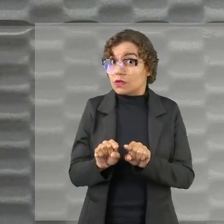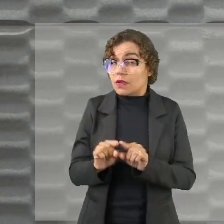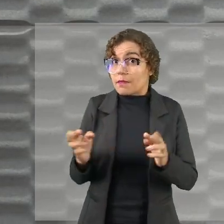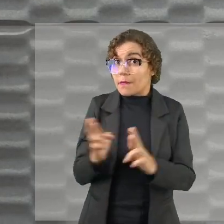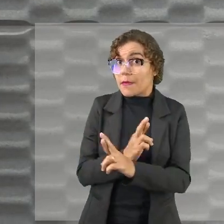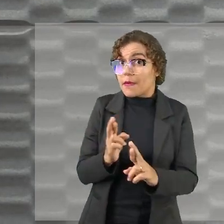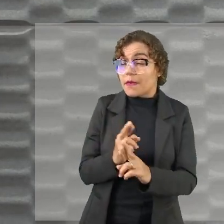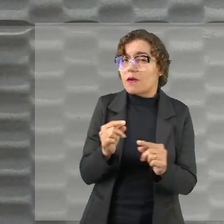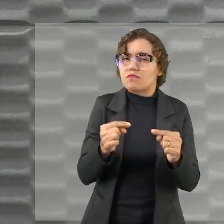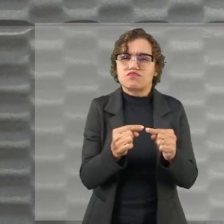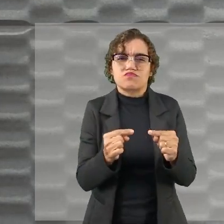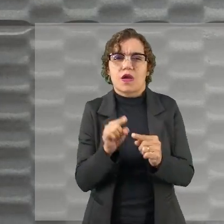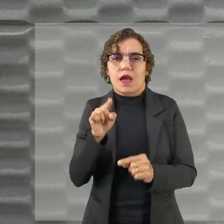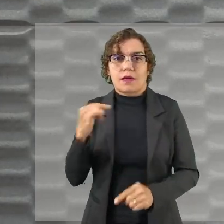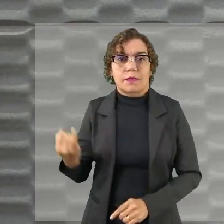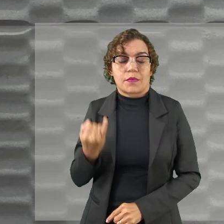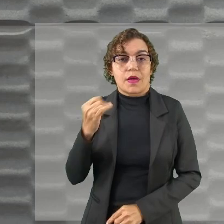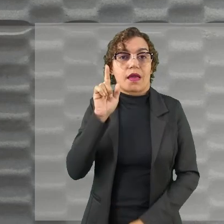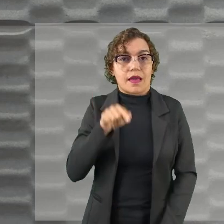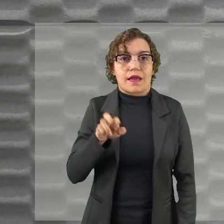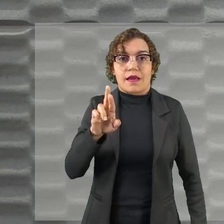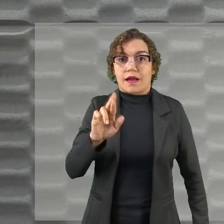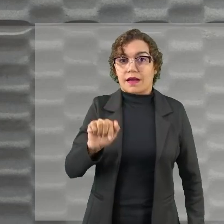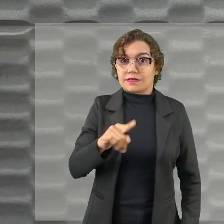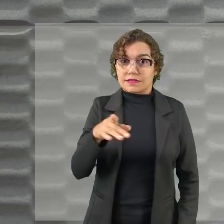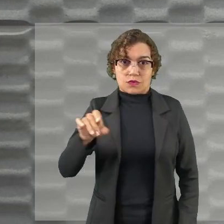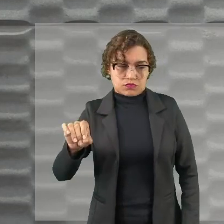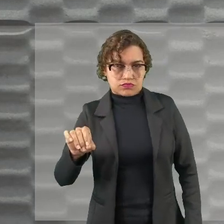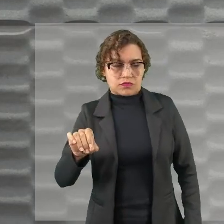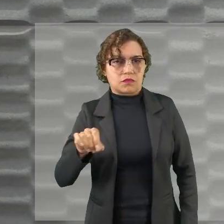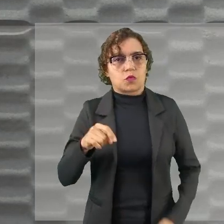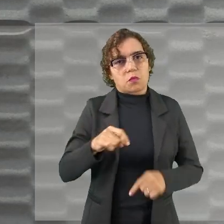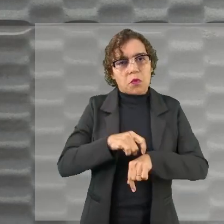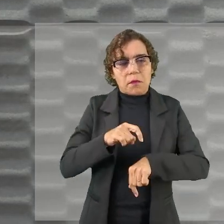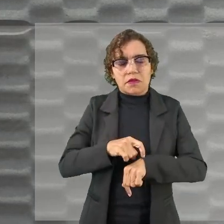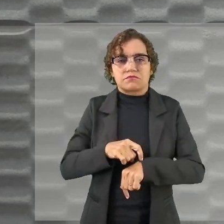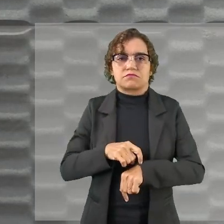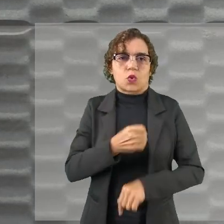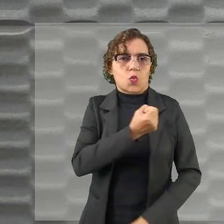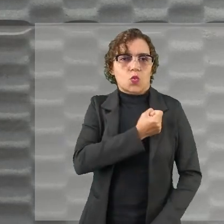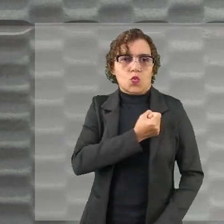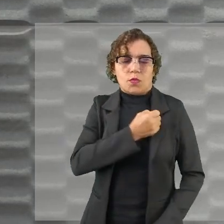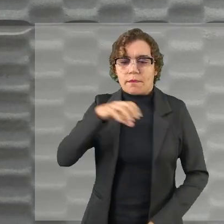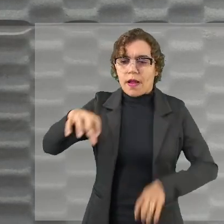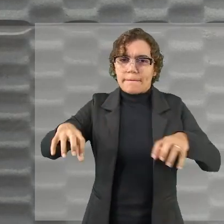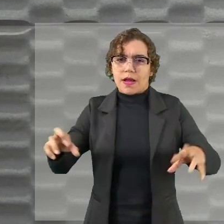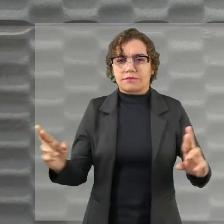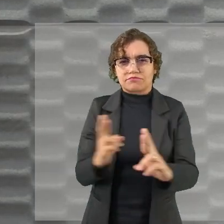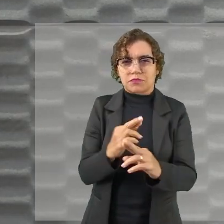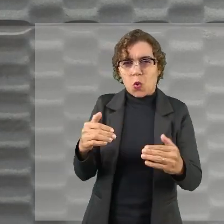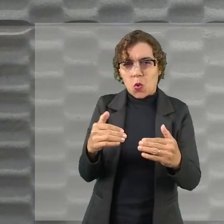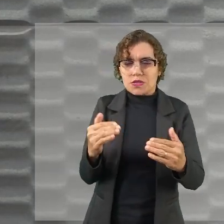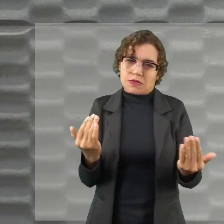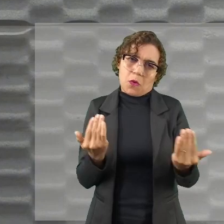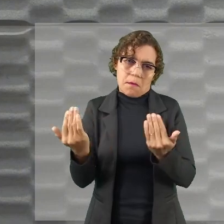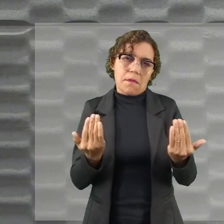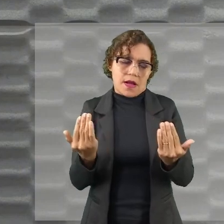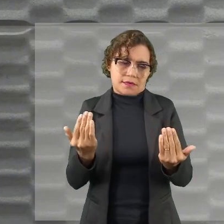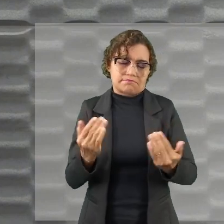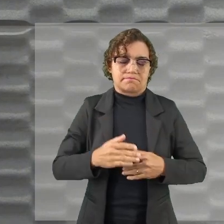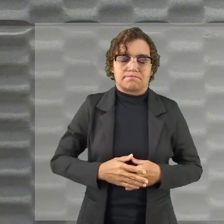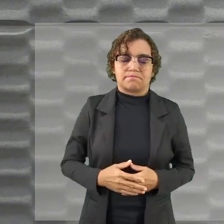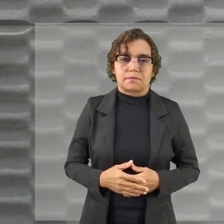relações mais fundamentais é a razão, tá? Que é quando você compara duas grandezas através da divisão, né? Do quociente entre